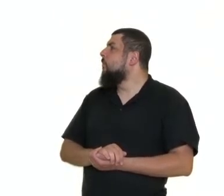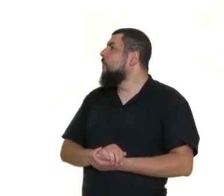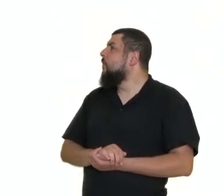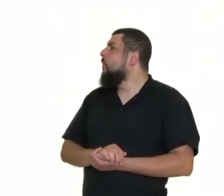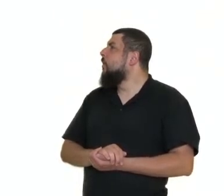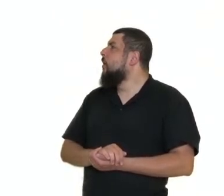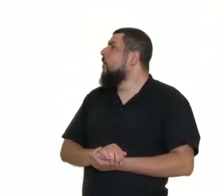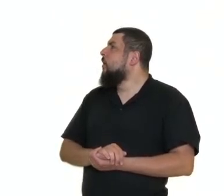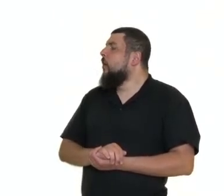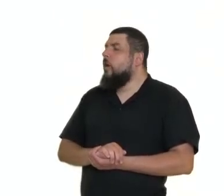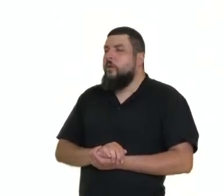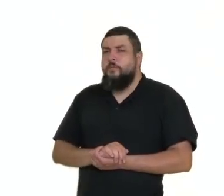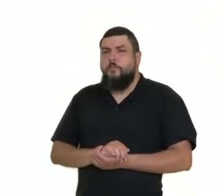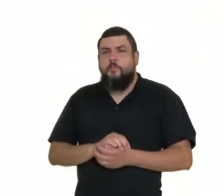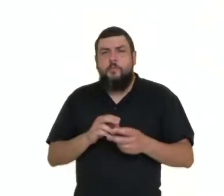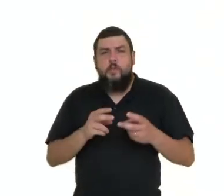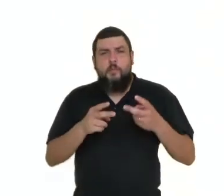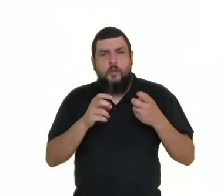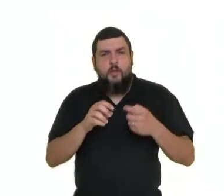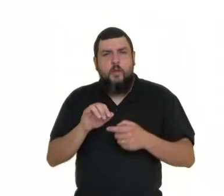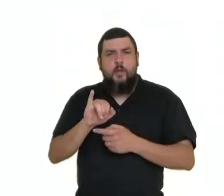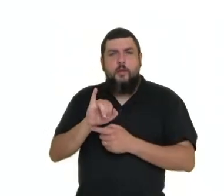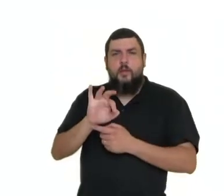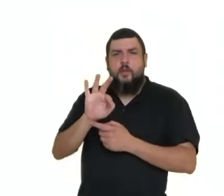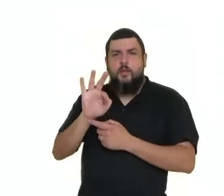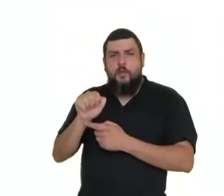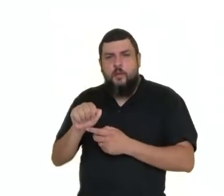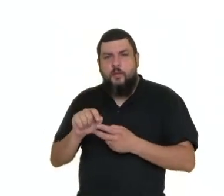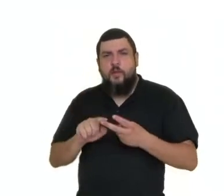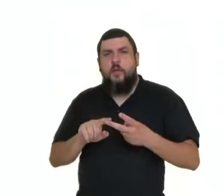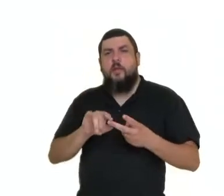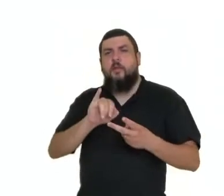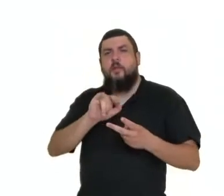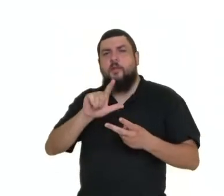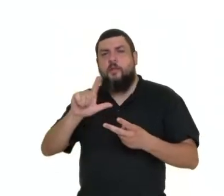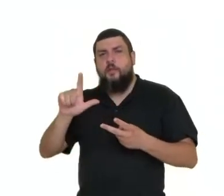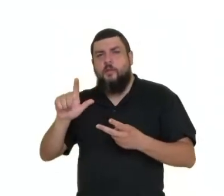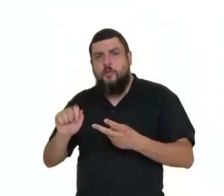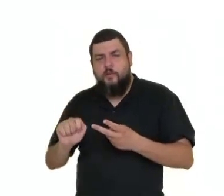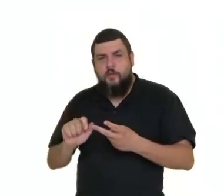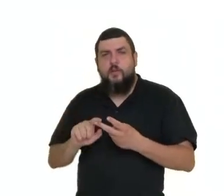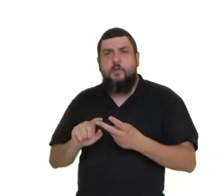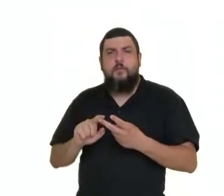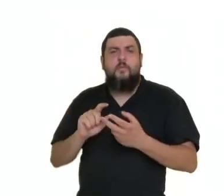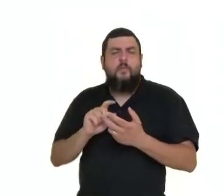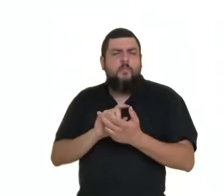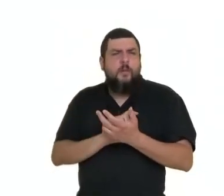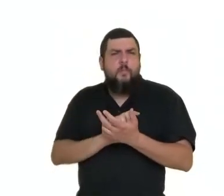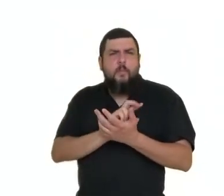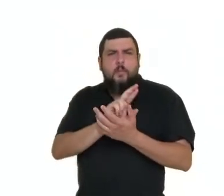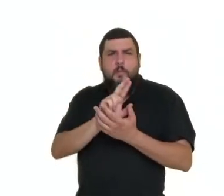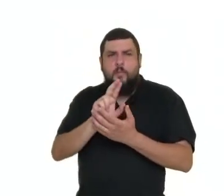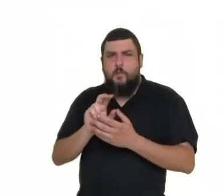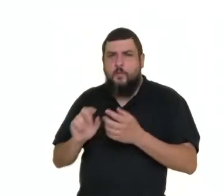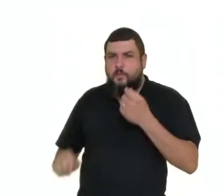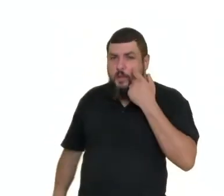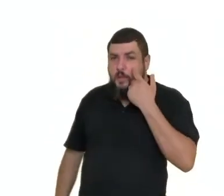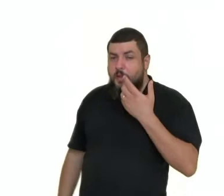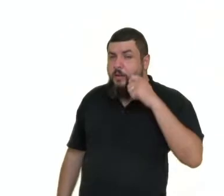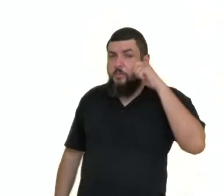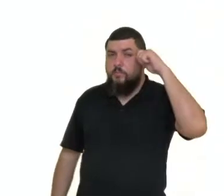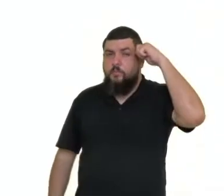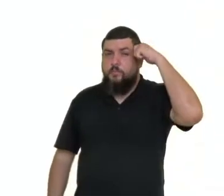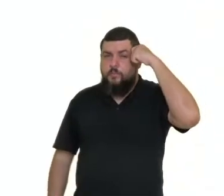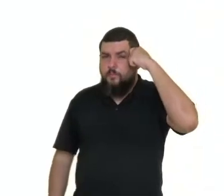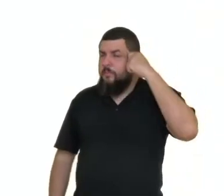ó. Ita, ilha, ito, tá? As terminações que se utilizam podem